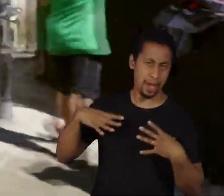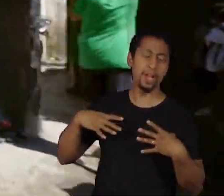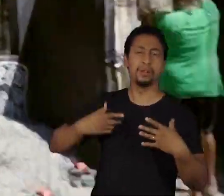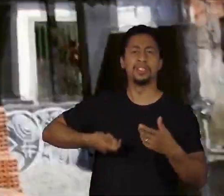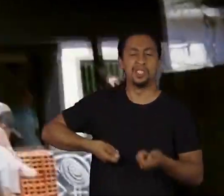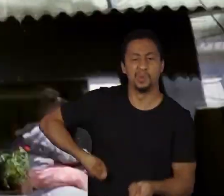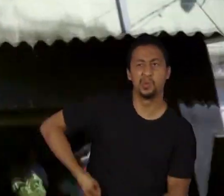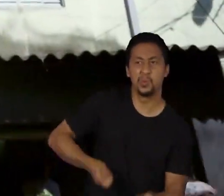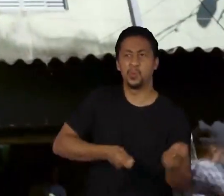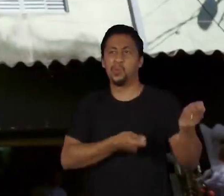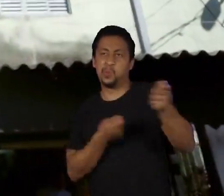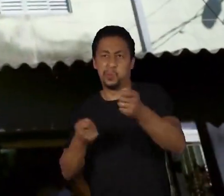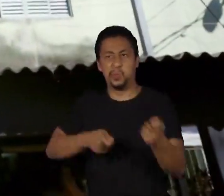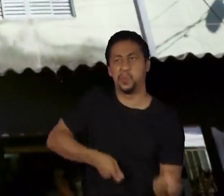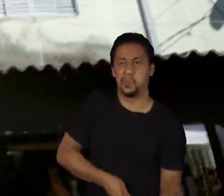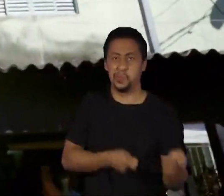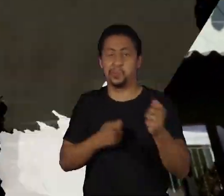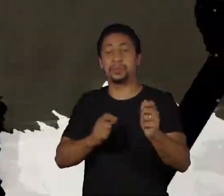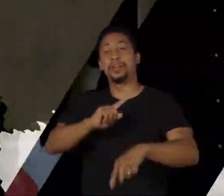cerveja.